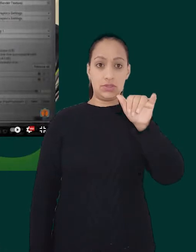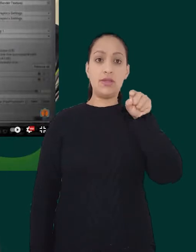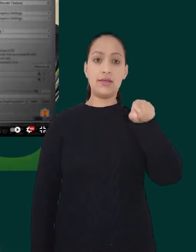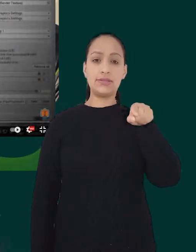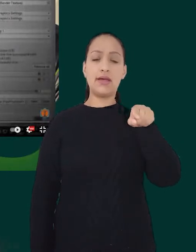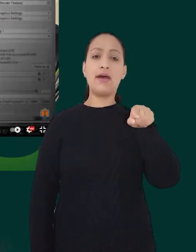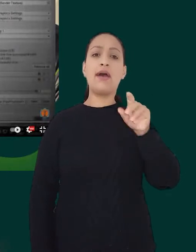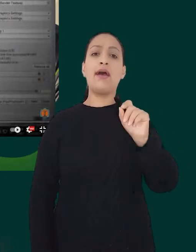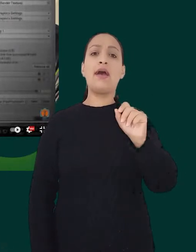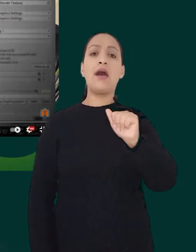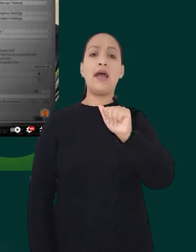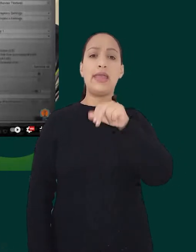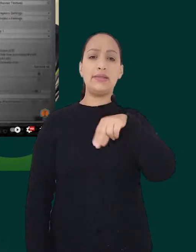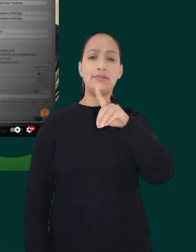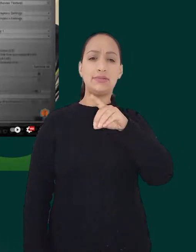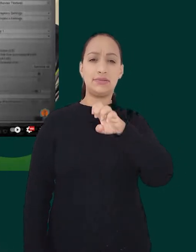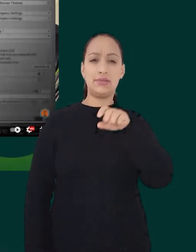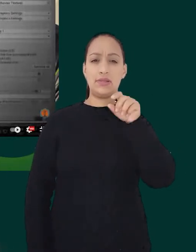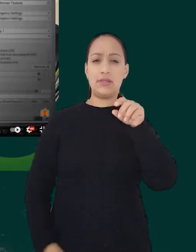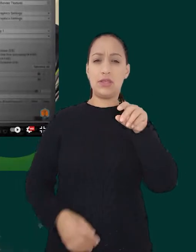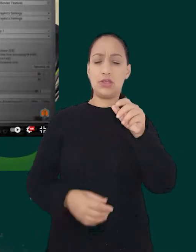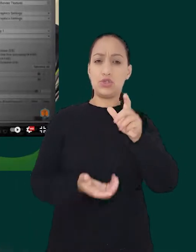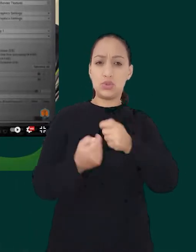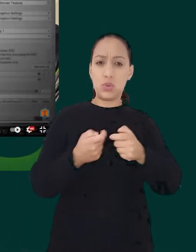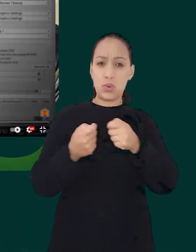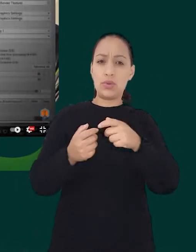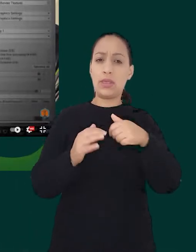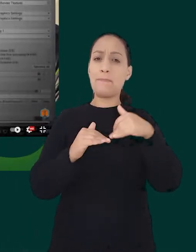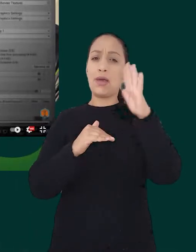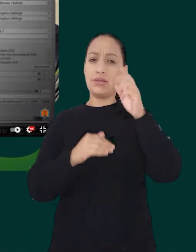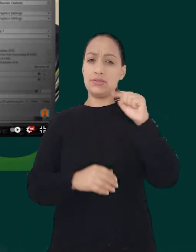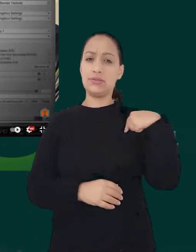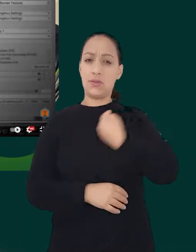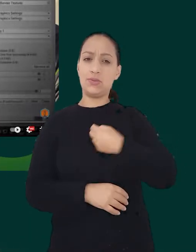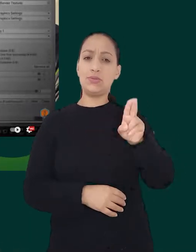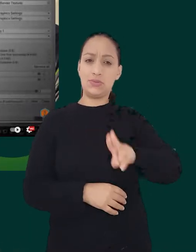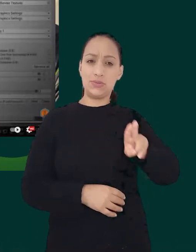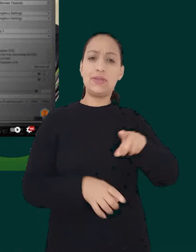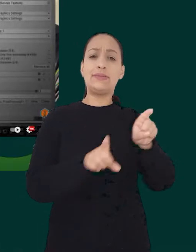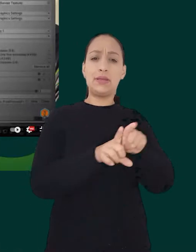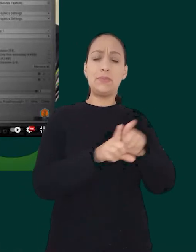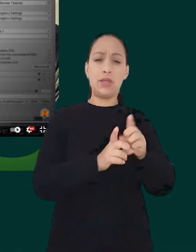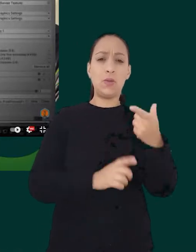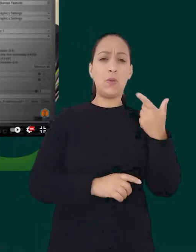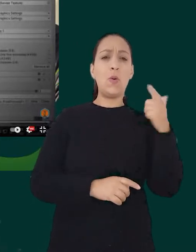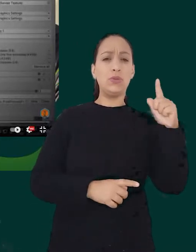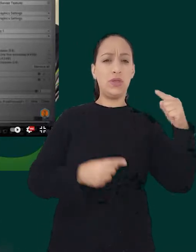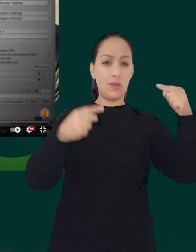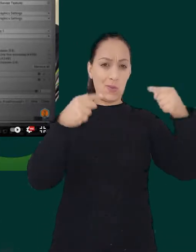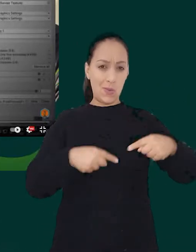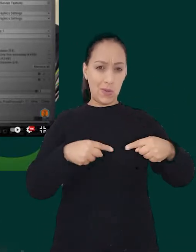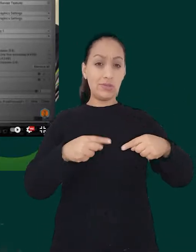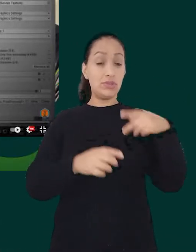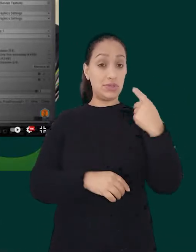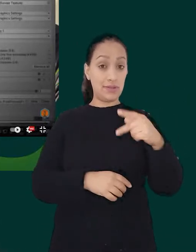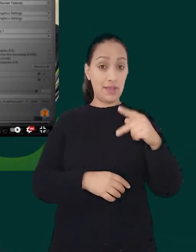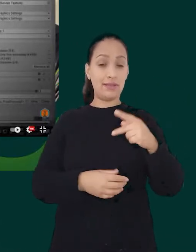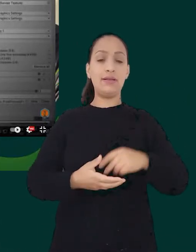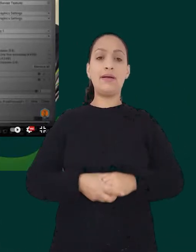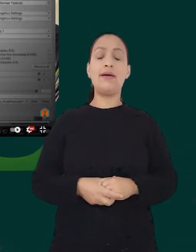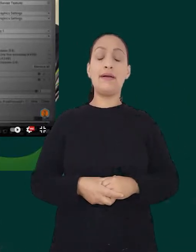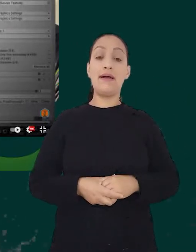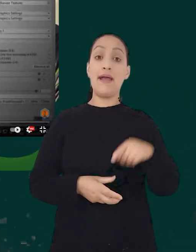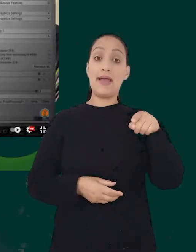de jogo que a gente mais utiliza ali nos jogos da Fevali. A gente também utiliza Unreal, que é a principal concorrente dela. A